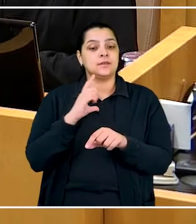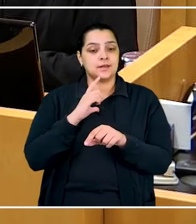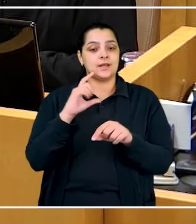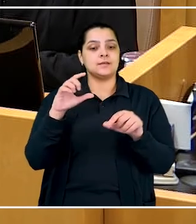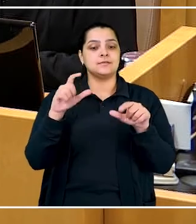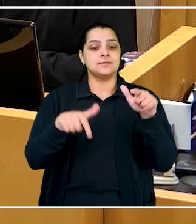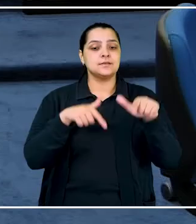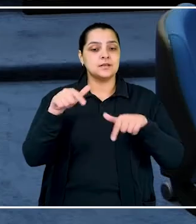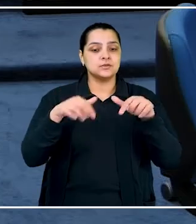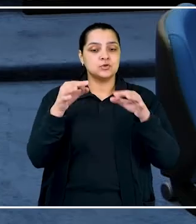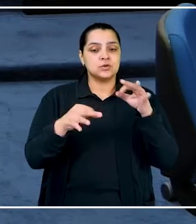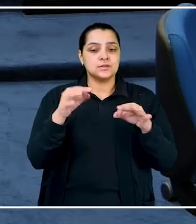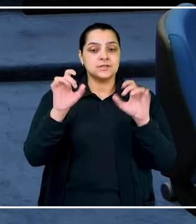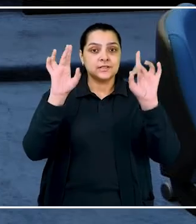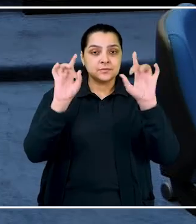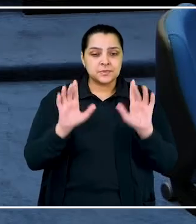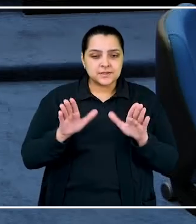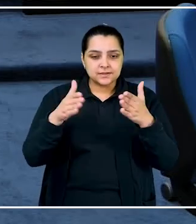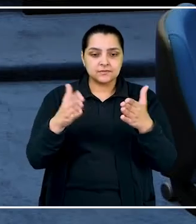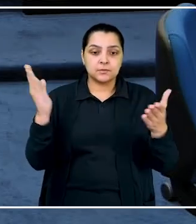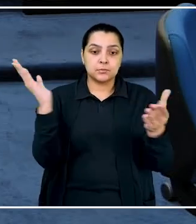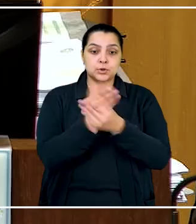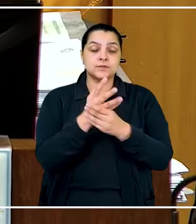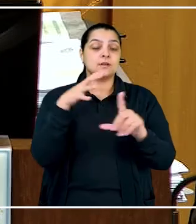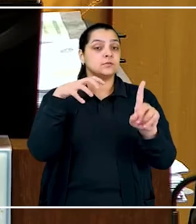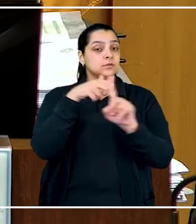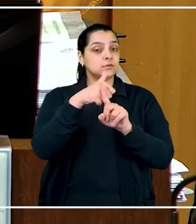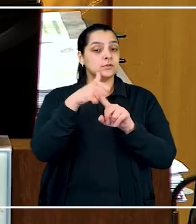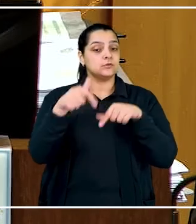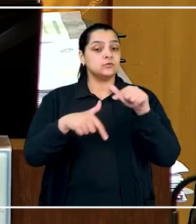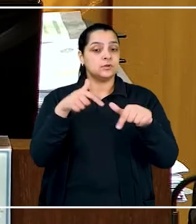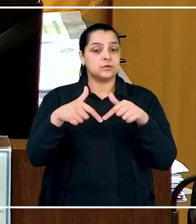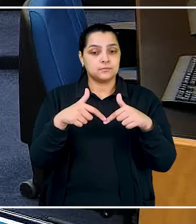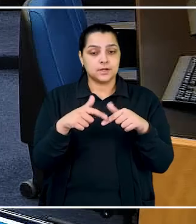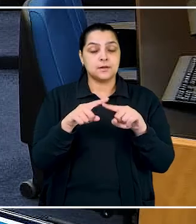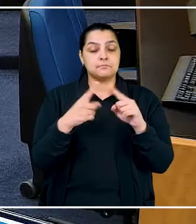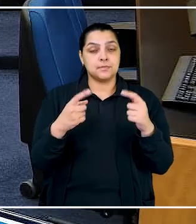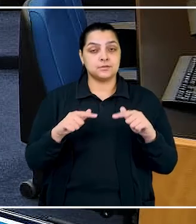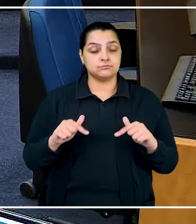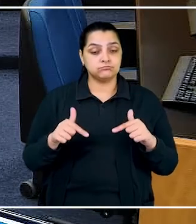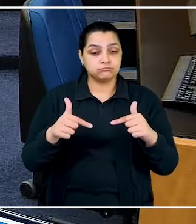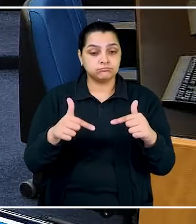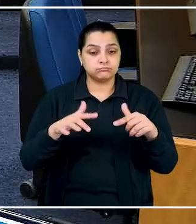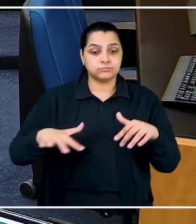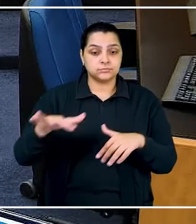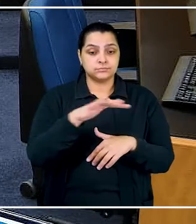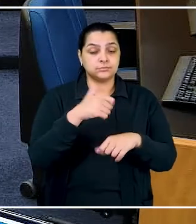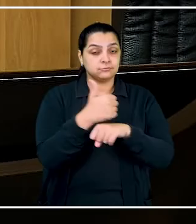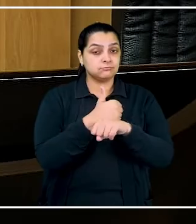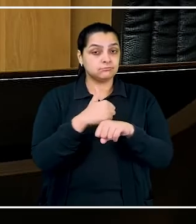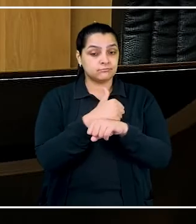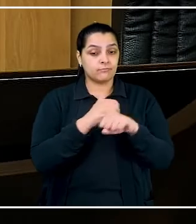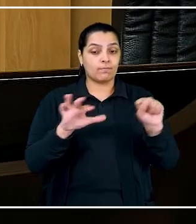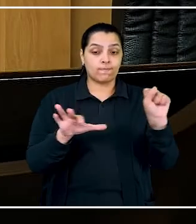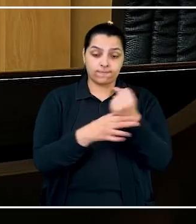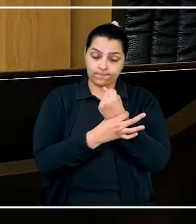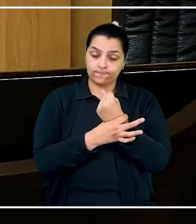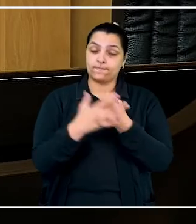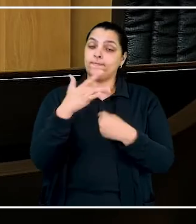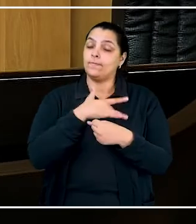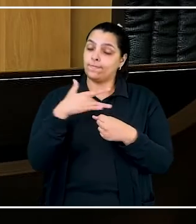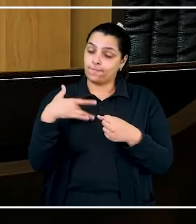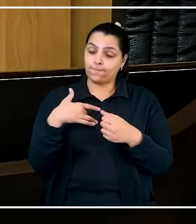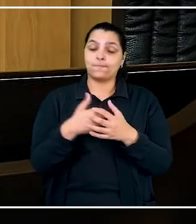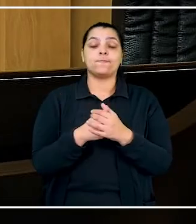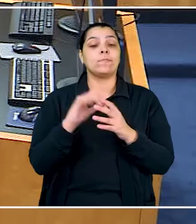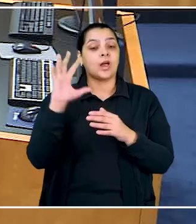sessões específicas para julgar processos que envolvem acidentes de trabalho. Mas o empenho em promover ambientes profissionais seguros